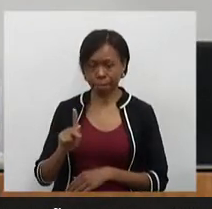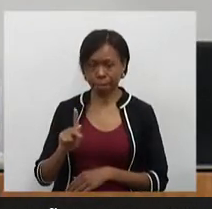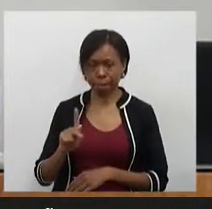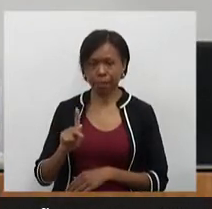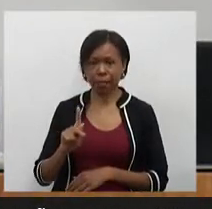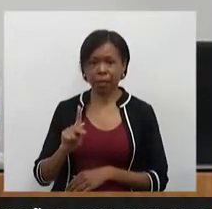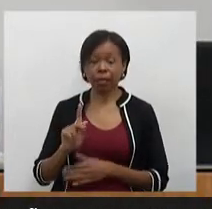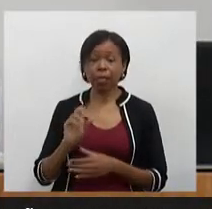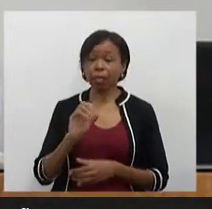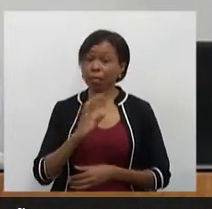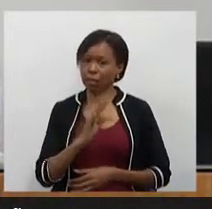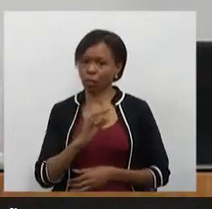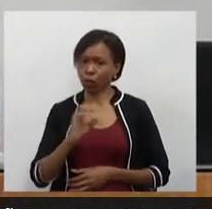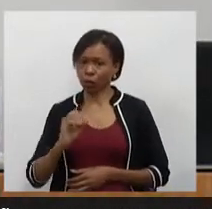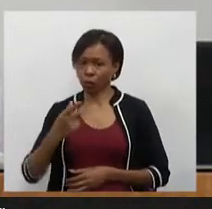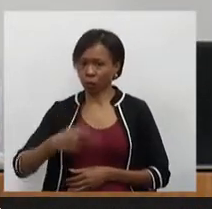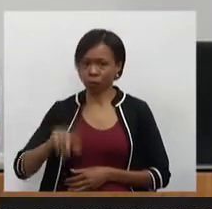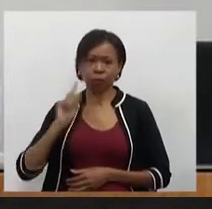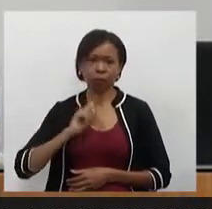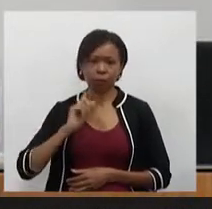Gerais. 5 minutos, Anderson.